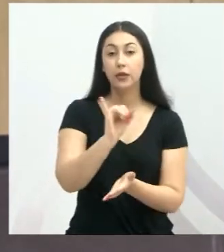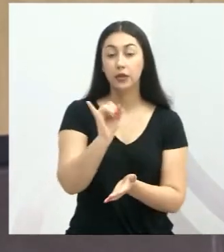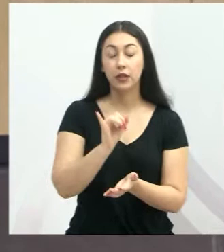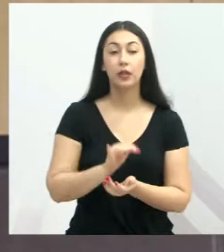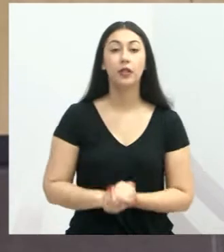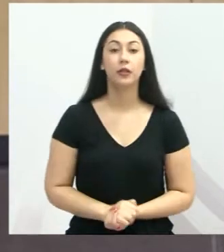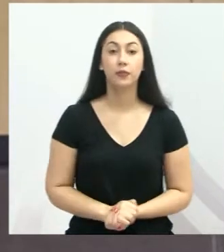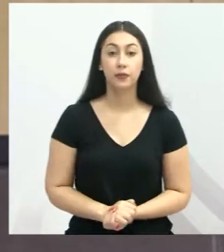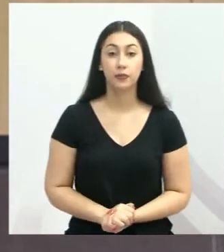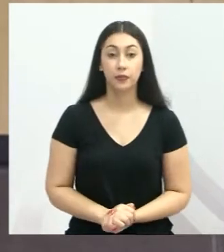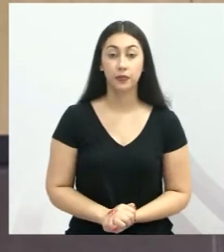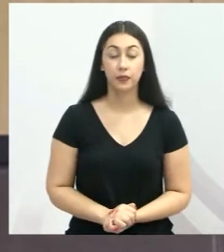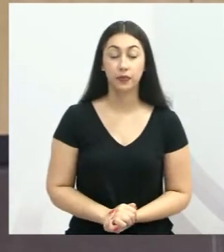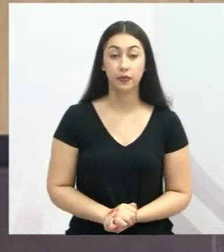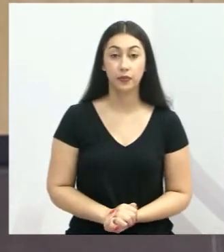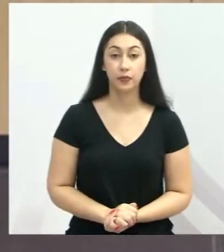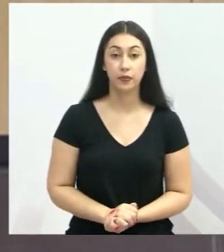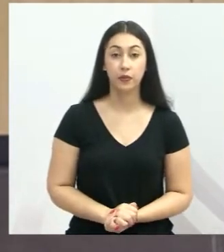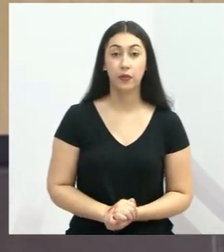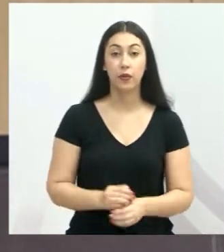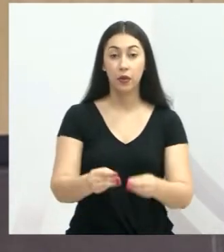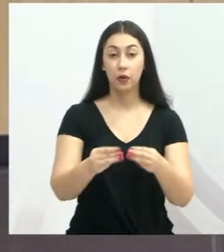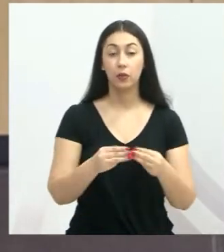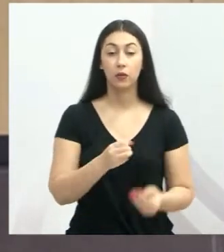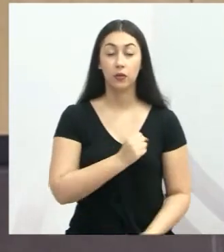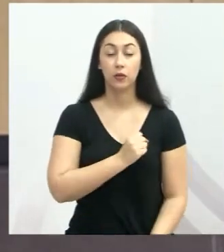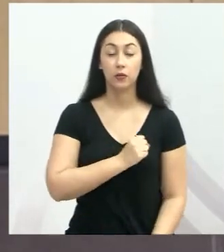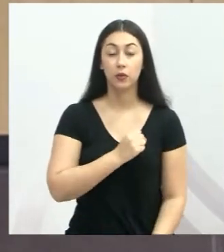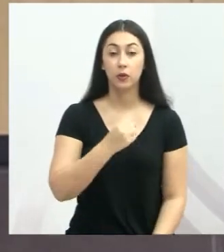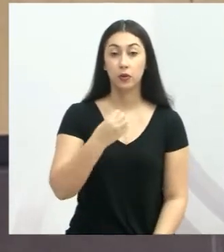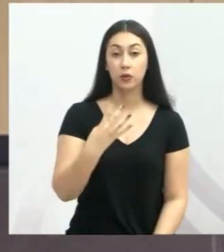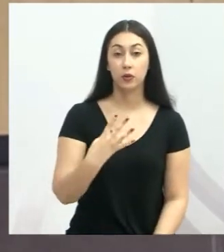Novas Vicinais. Moção 44.